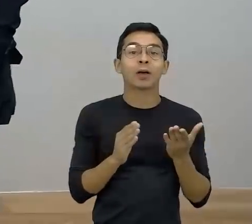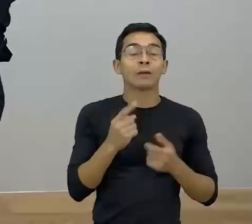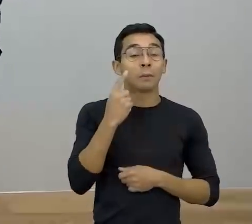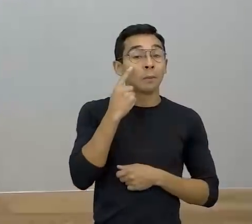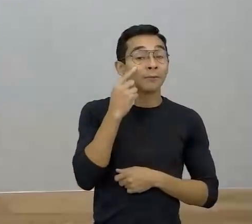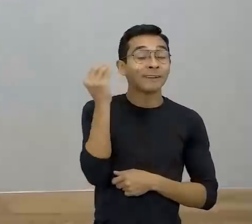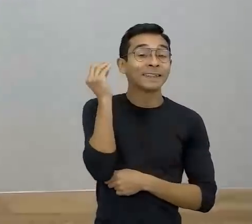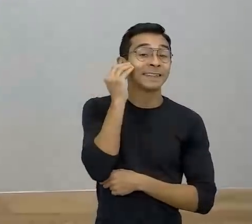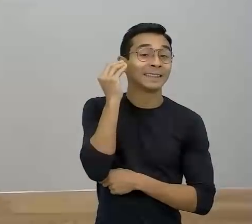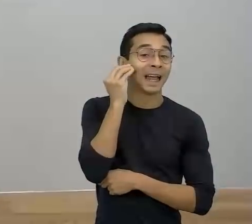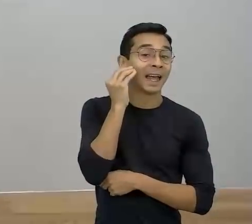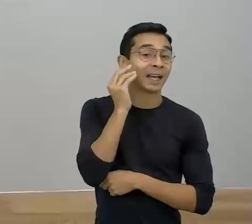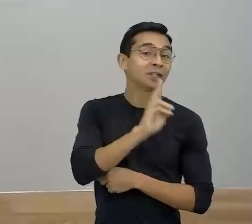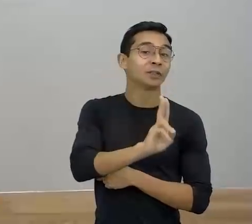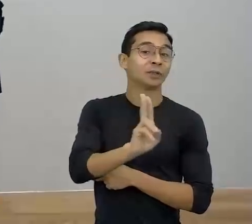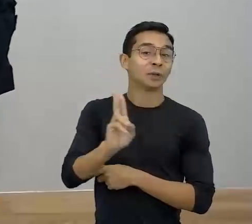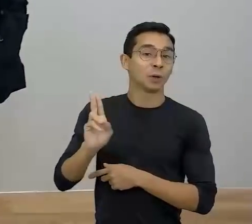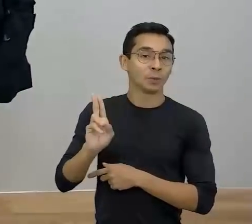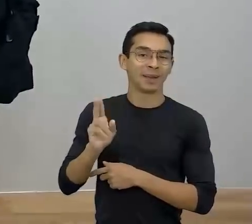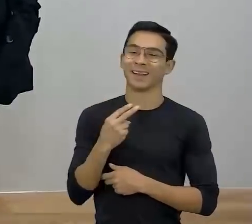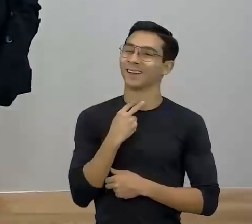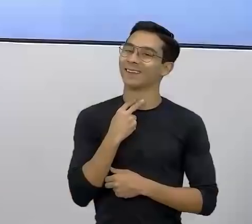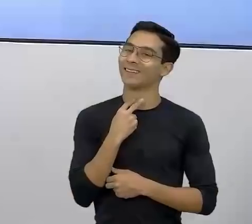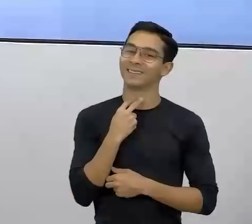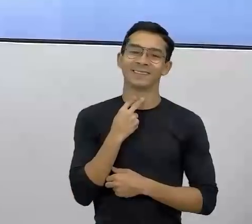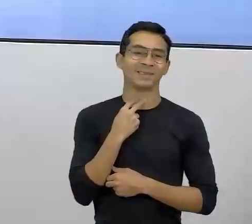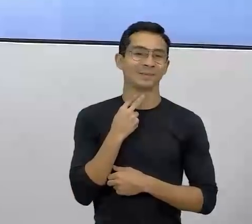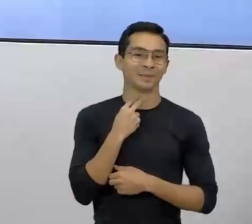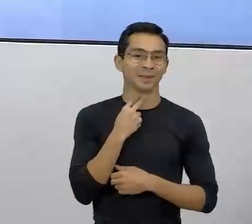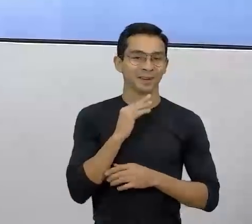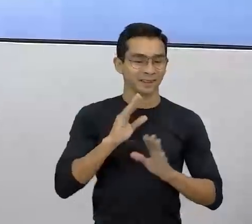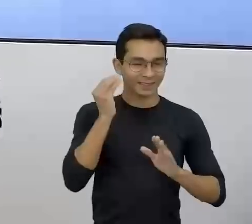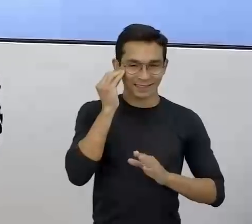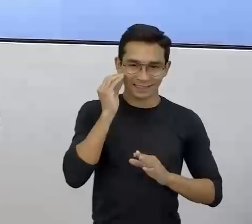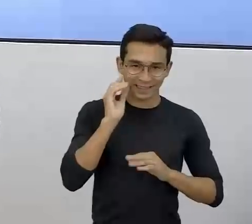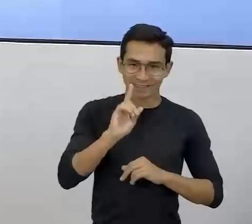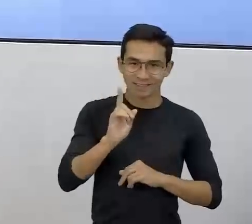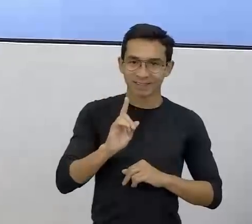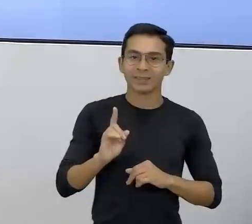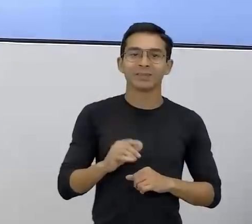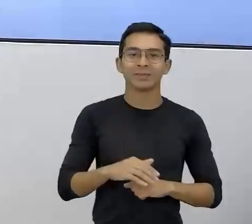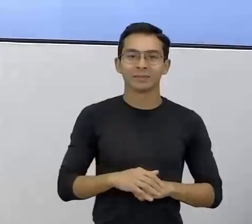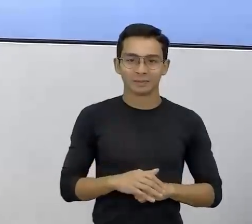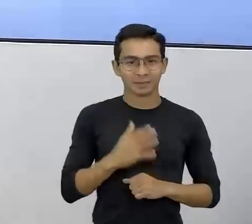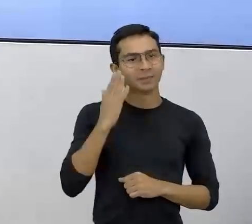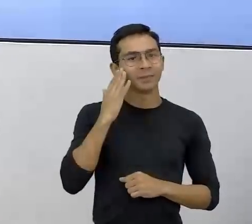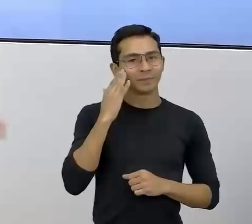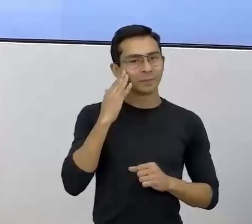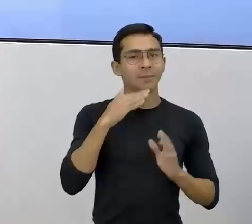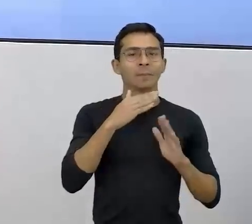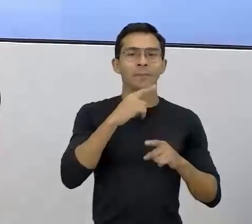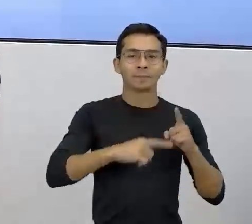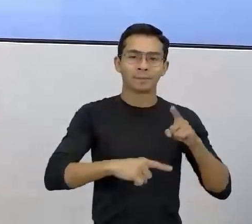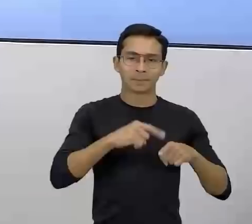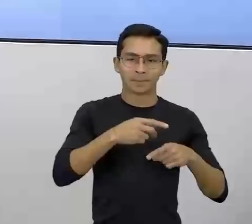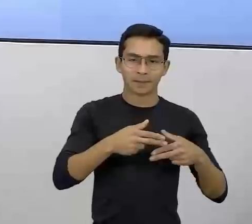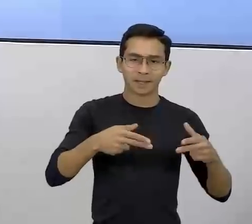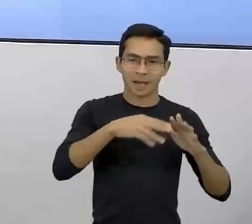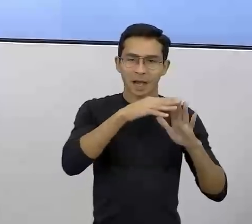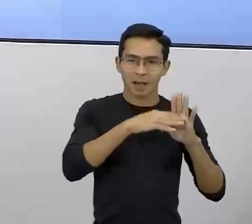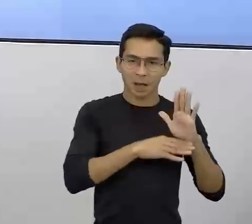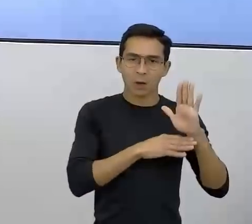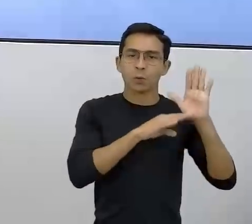meu Deus! E não agora? Pode. Não pode. Não é uma chamada oral, é o reconhecimento mesmo da estrutura do material. Nós temos